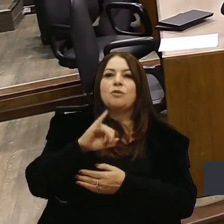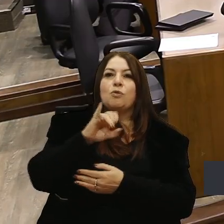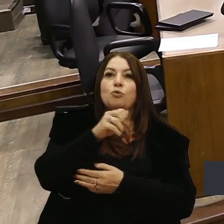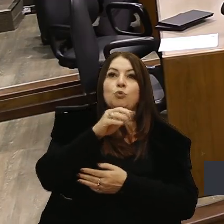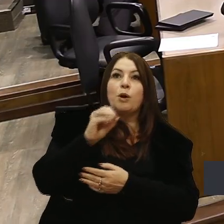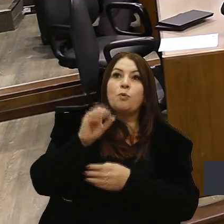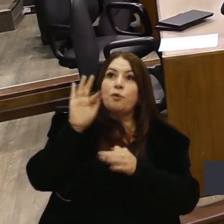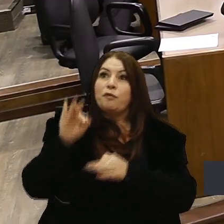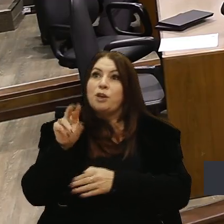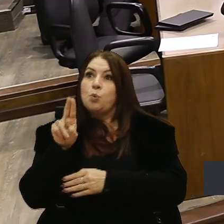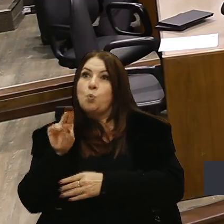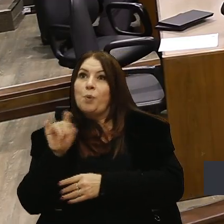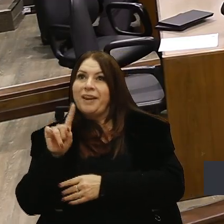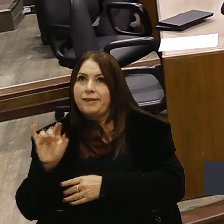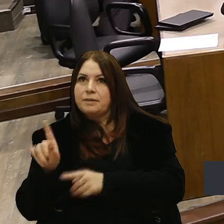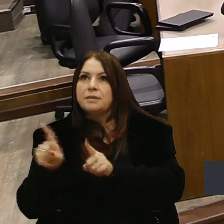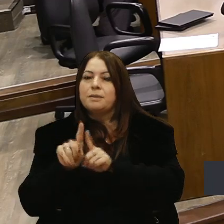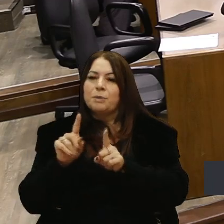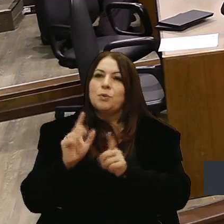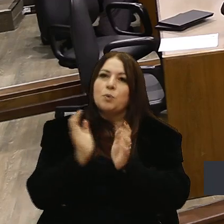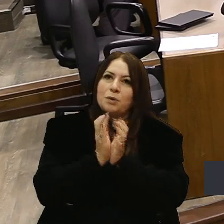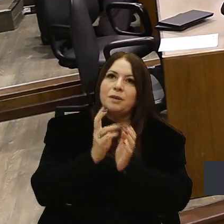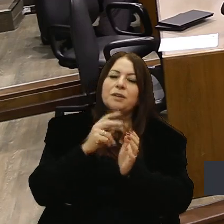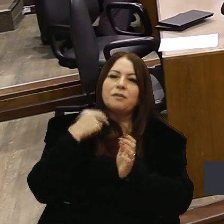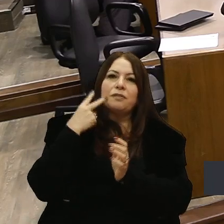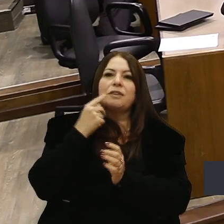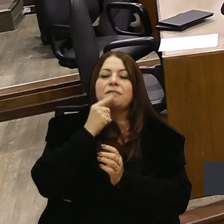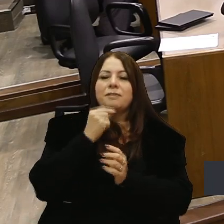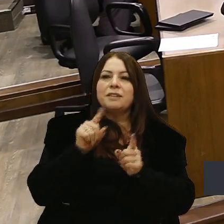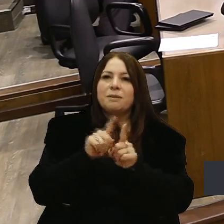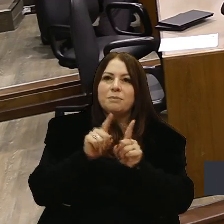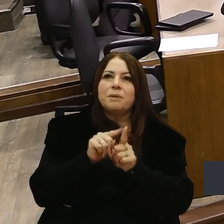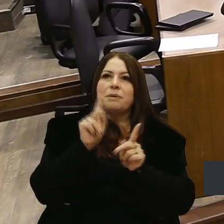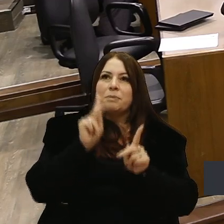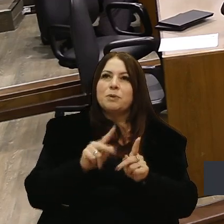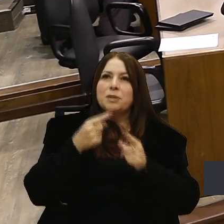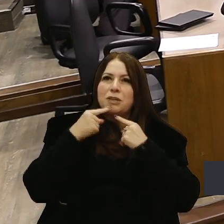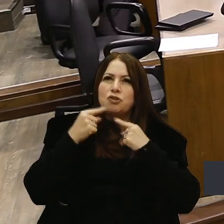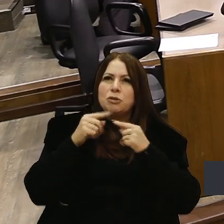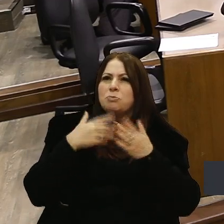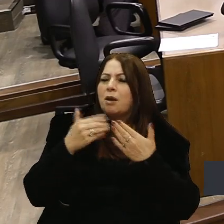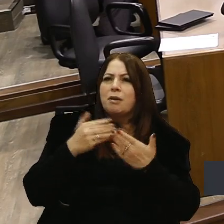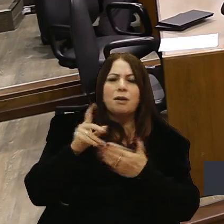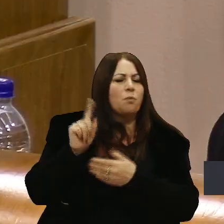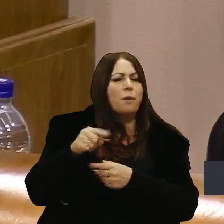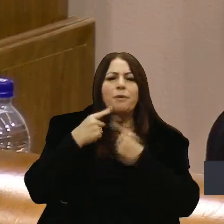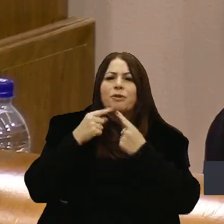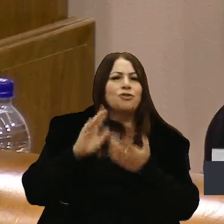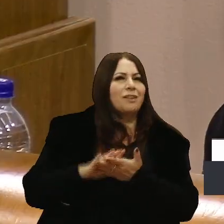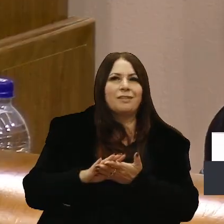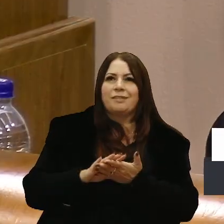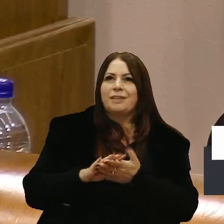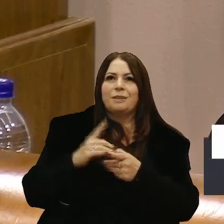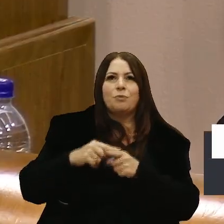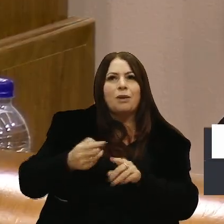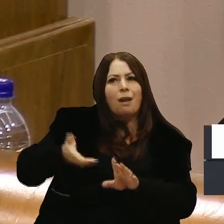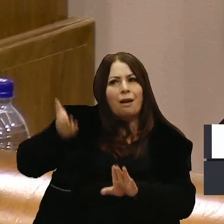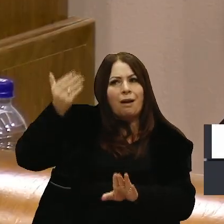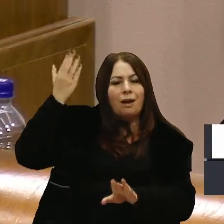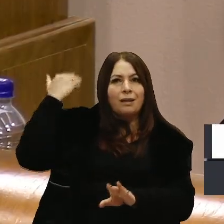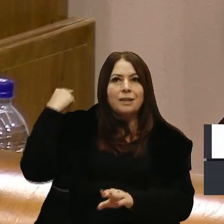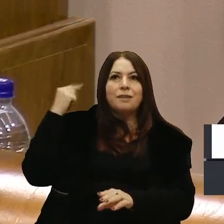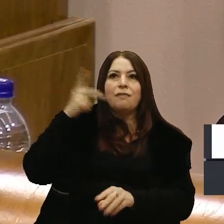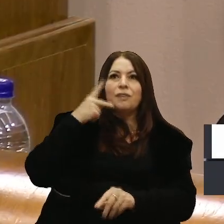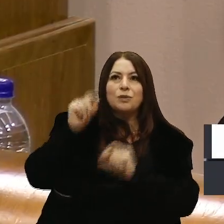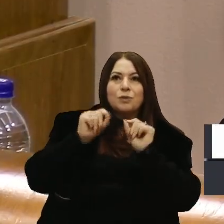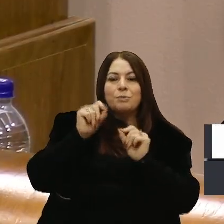Hoje, já aqui ele falou, nosso colega vereador João Ex falou que as pessoas criticam por criticar, mas não é por criticar, é porque lá atrás a gente falou